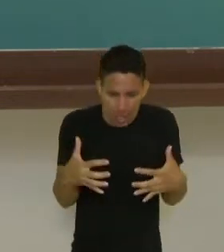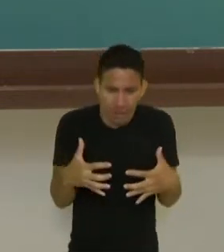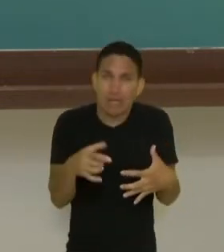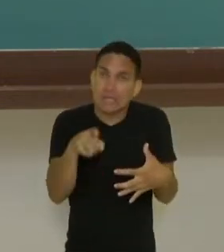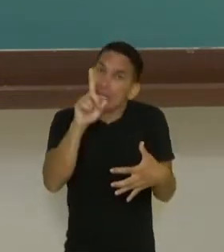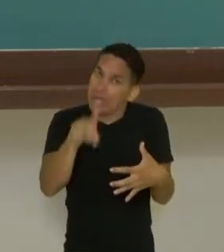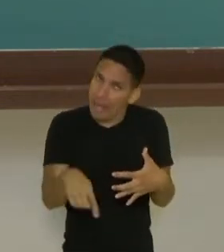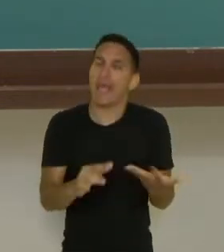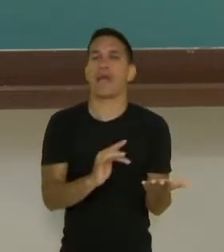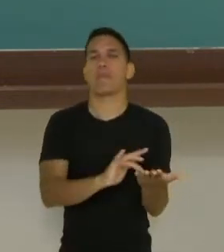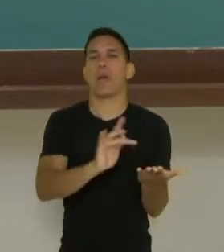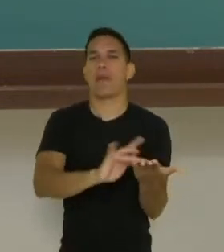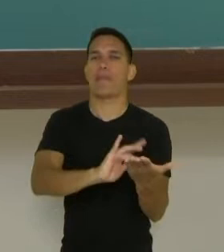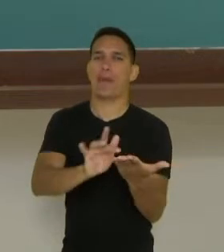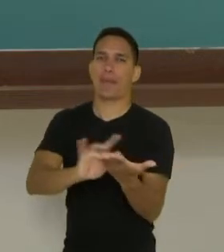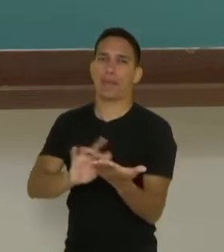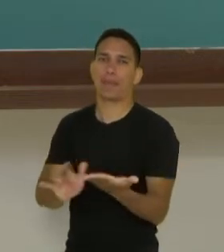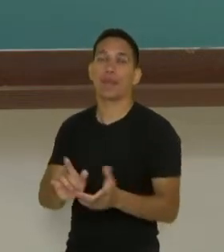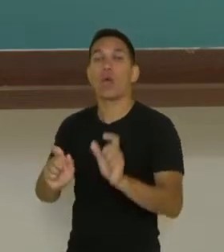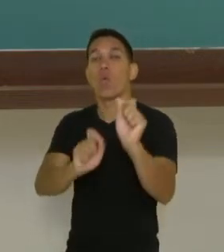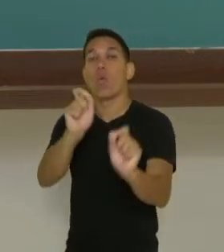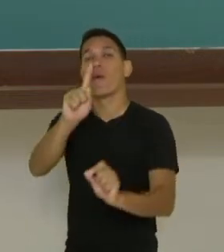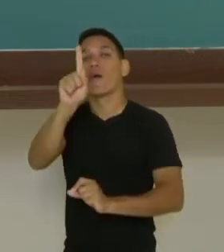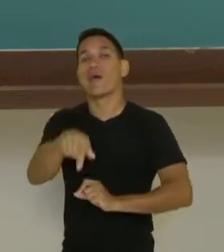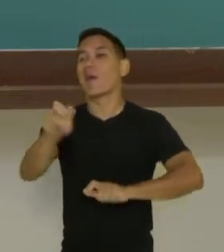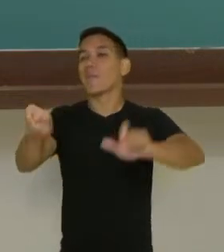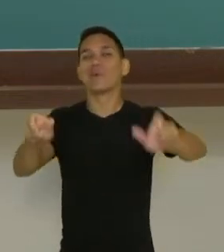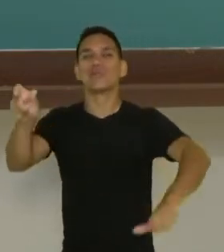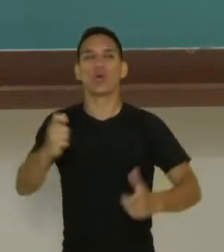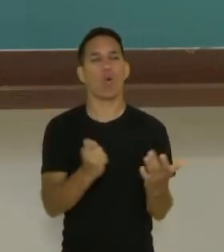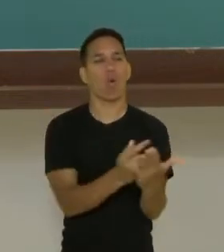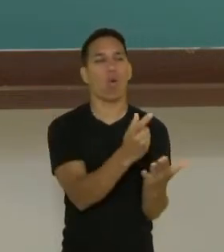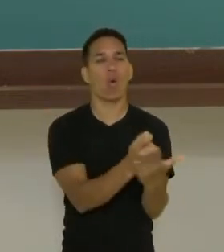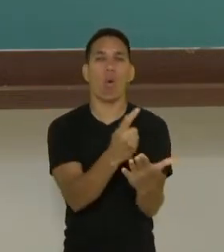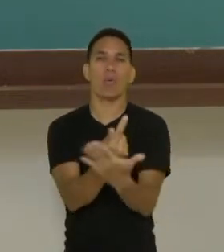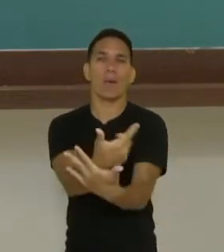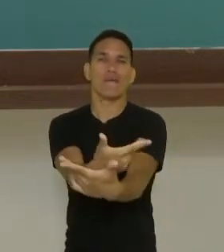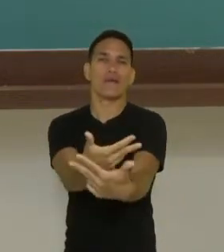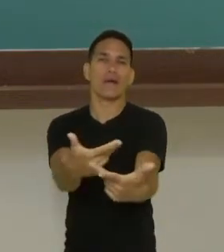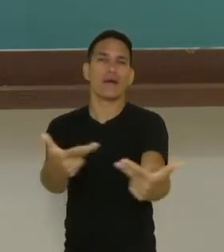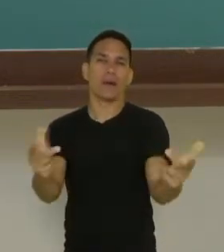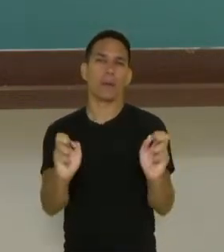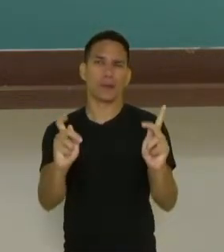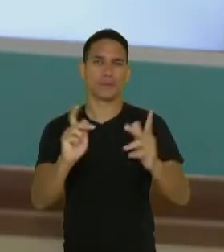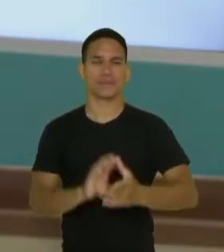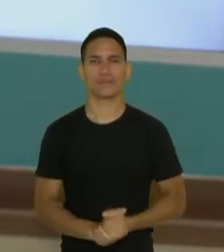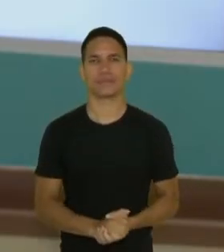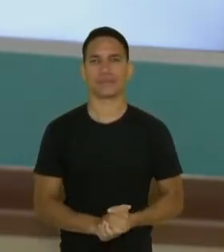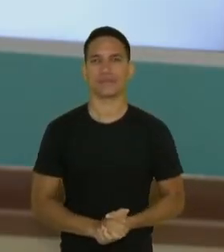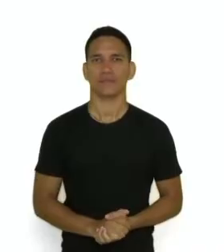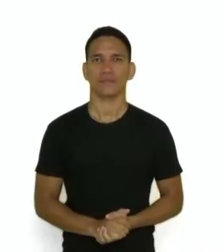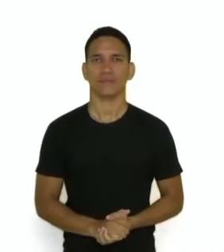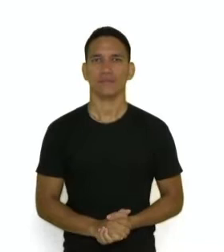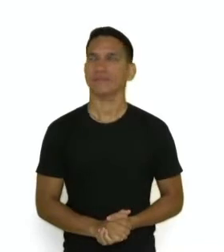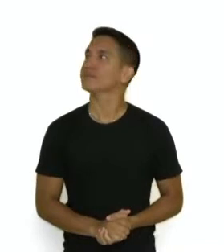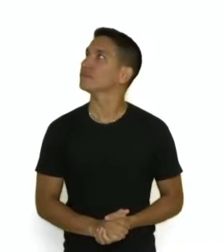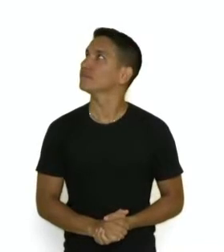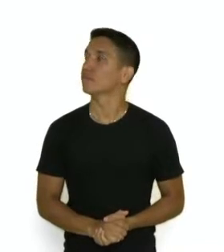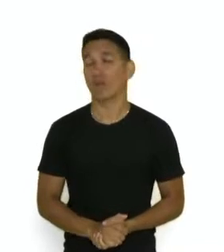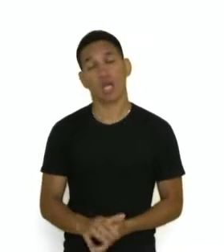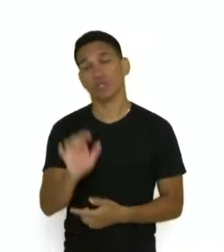de consumismo. São aquelas pessoas que compram muitas coisas, ok?